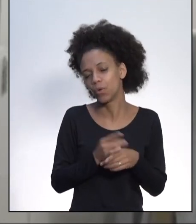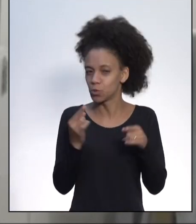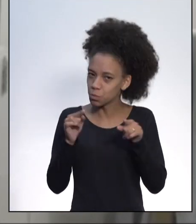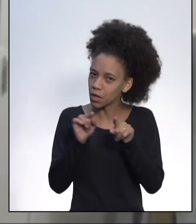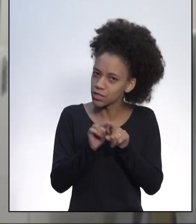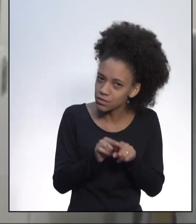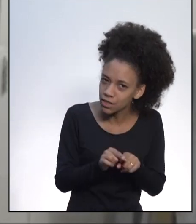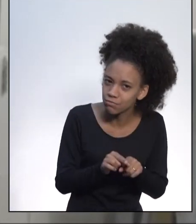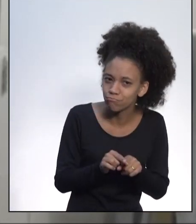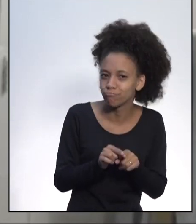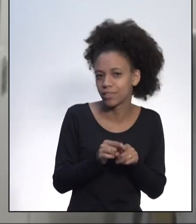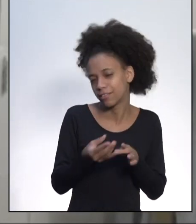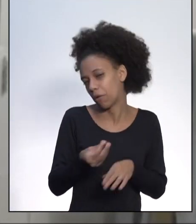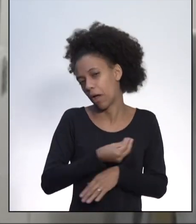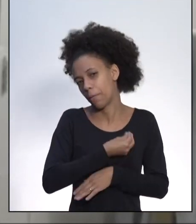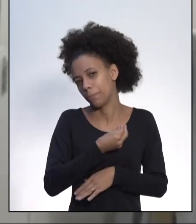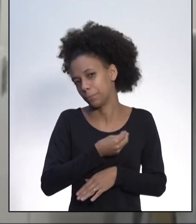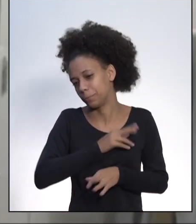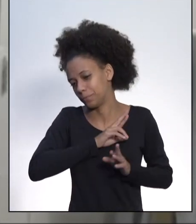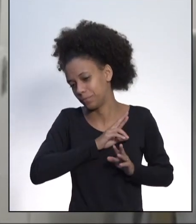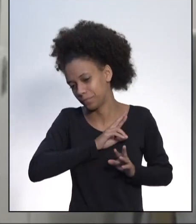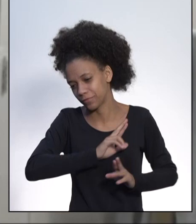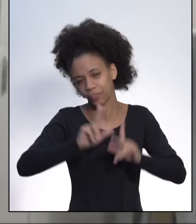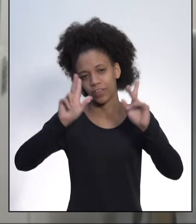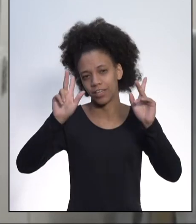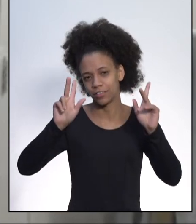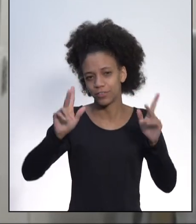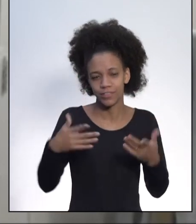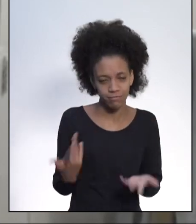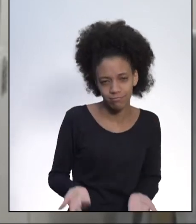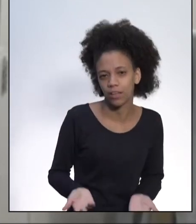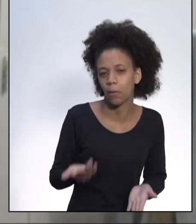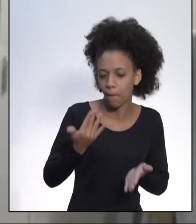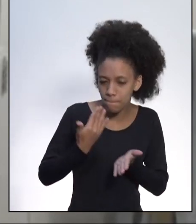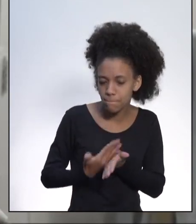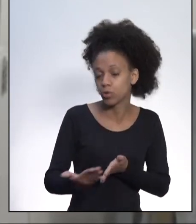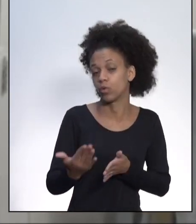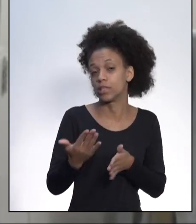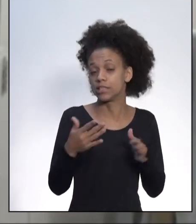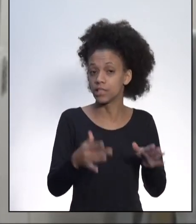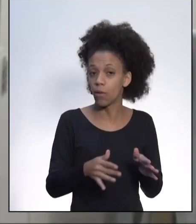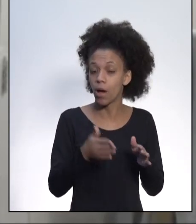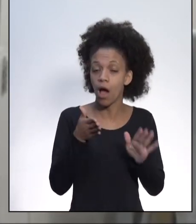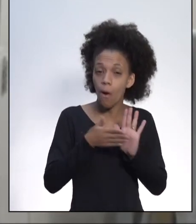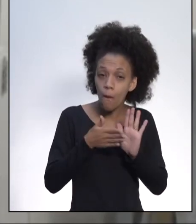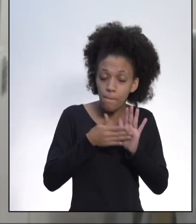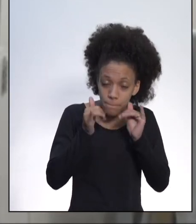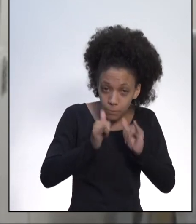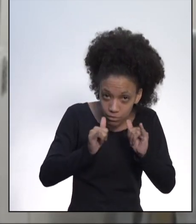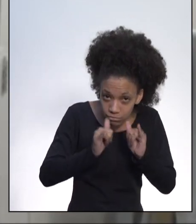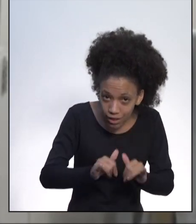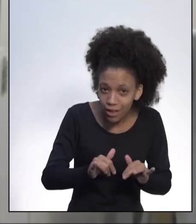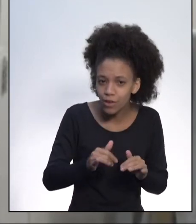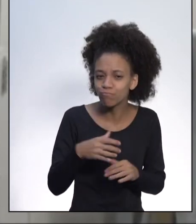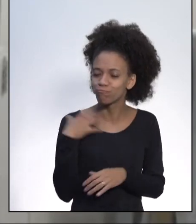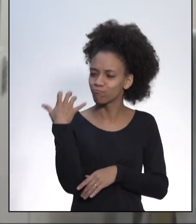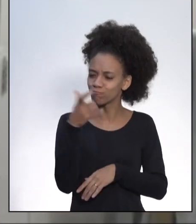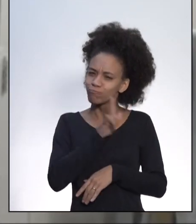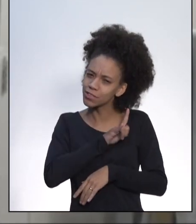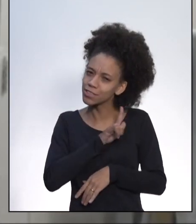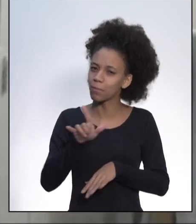o mundo e a vida é tão interessante, né, que um publicitário acabou se apaixonando pela